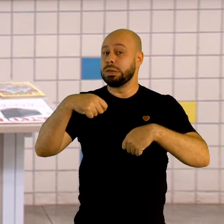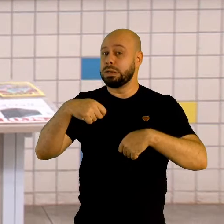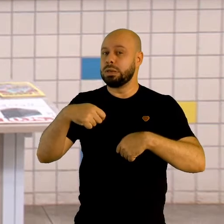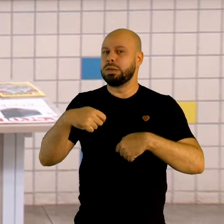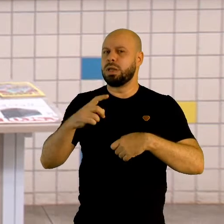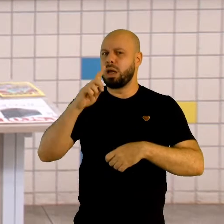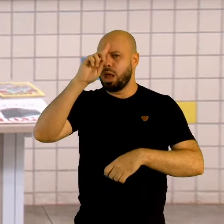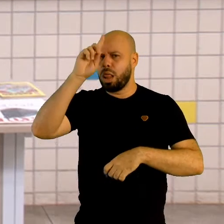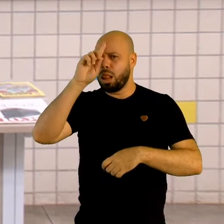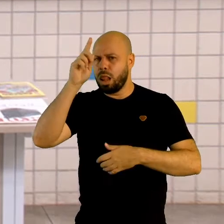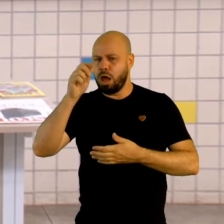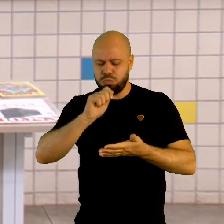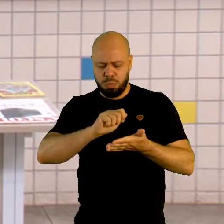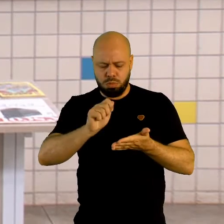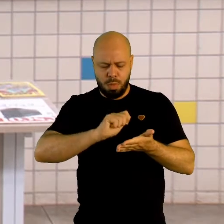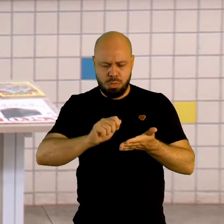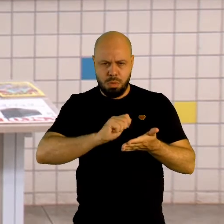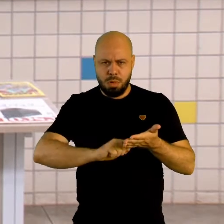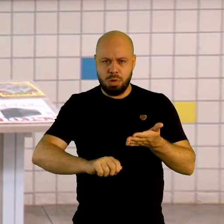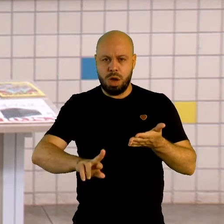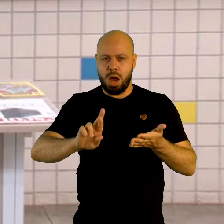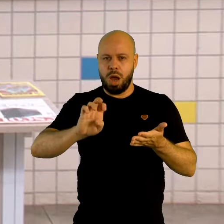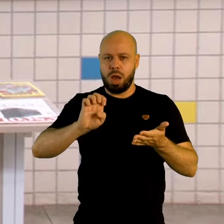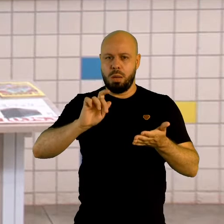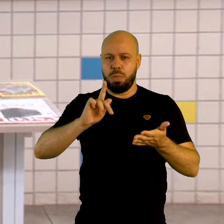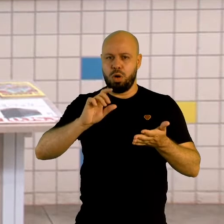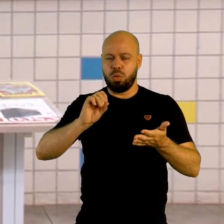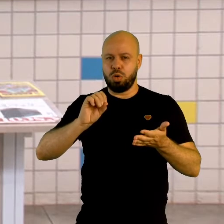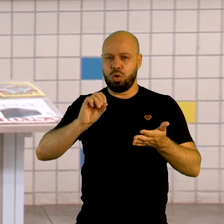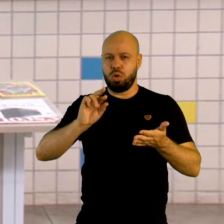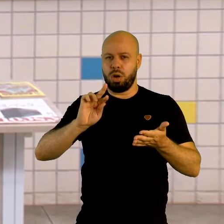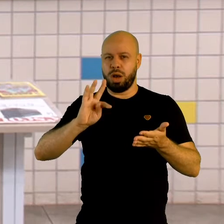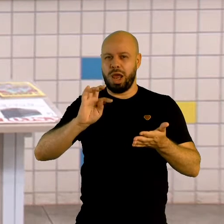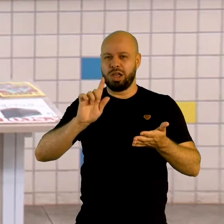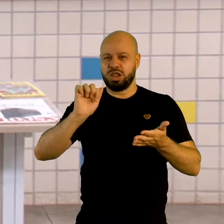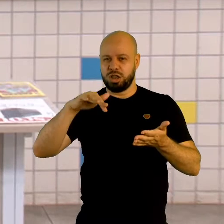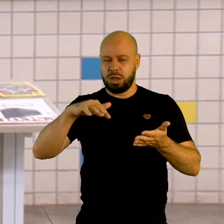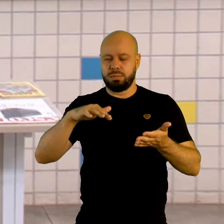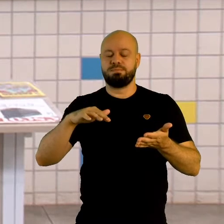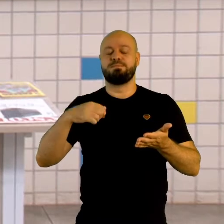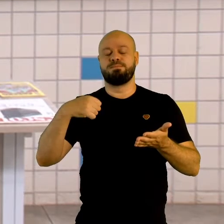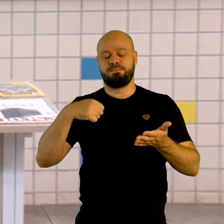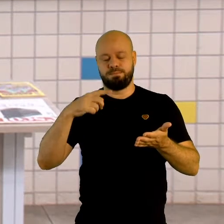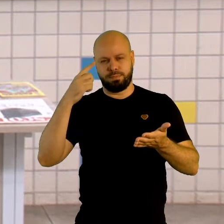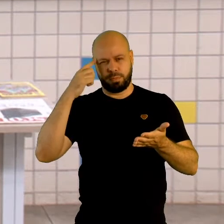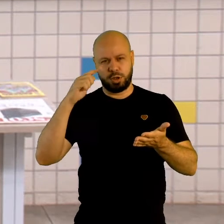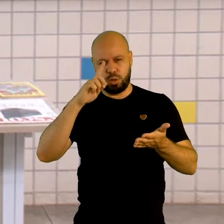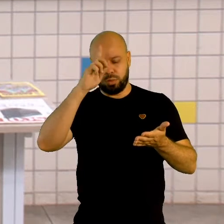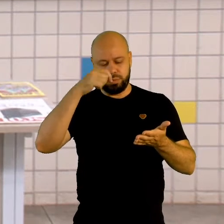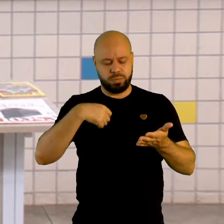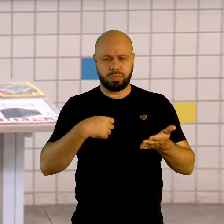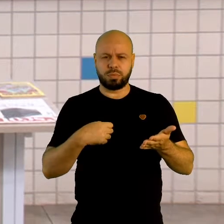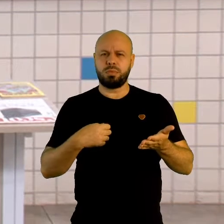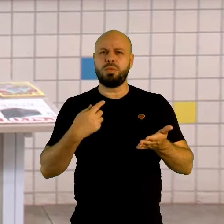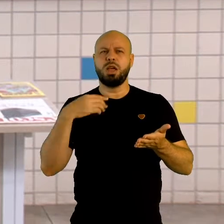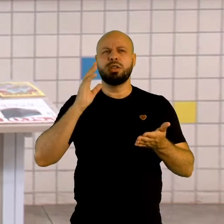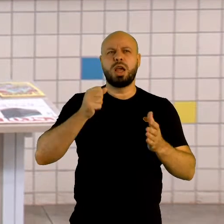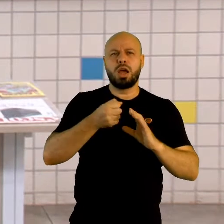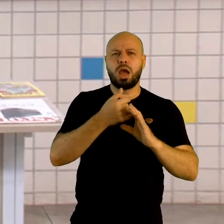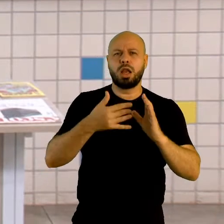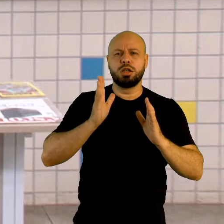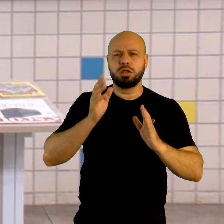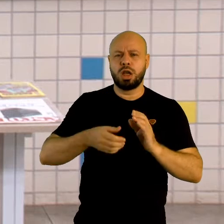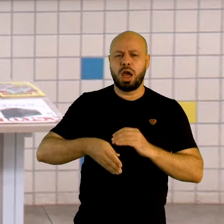própria reportagem de vocês. Depois de ter estudado sobre o gênero reportagem e suas características, está na